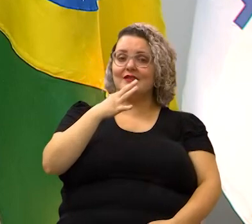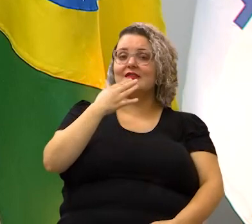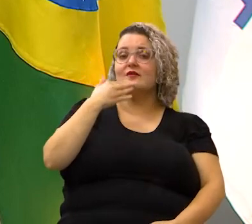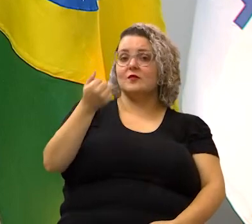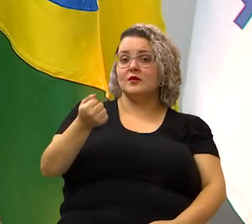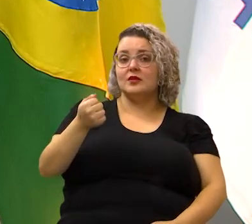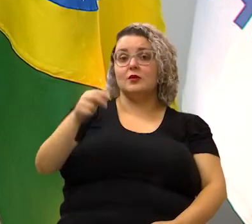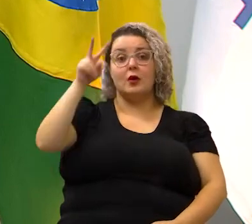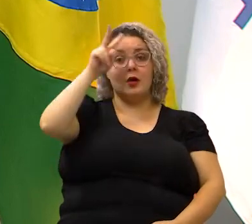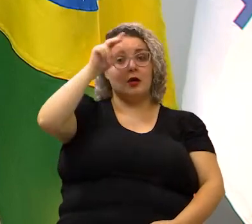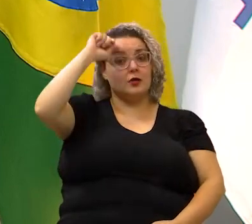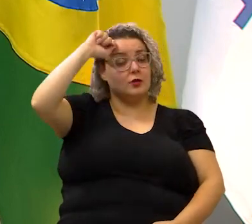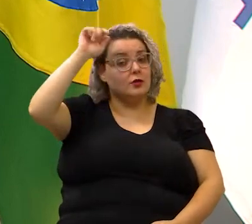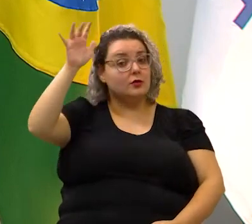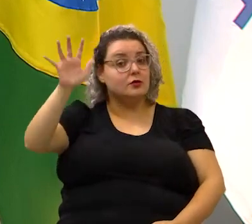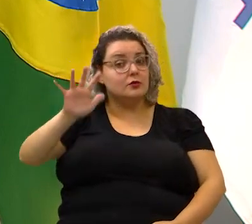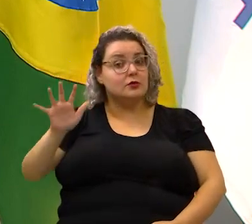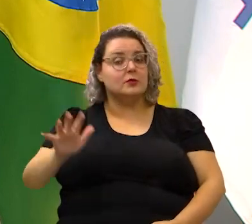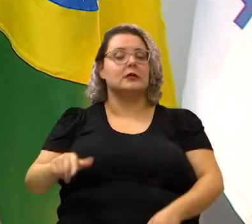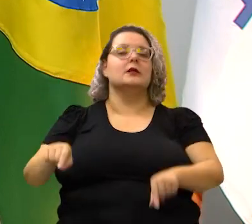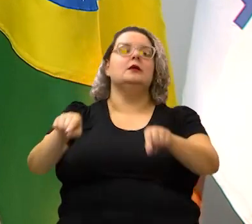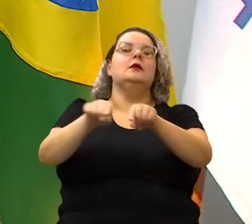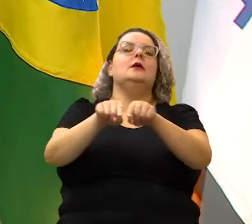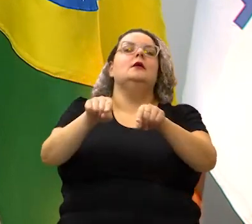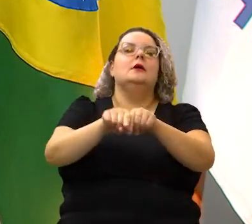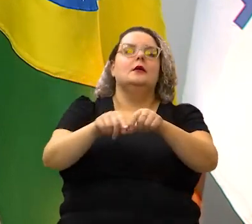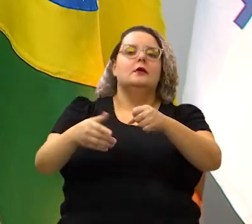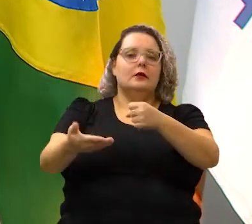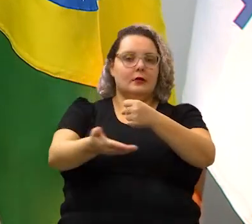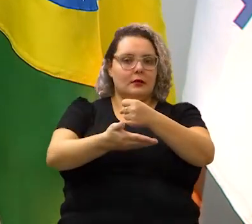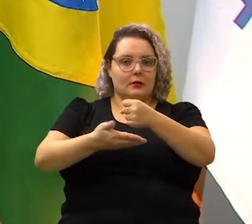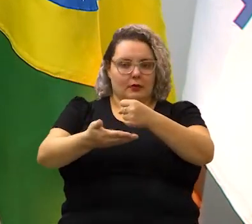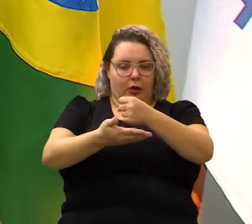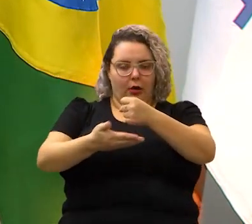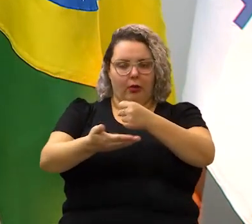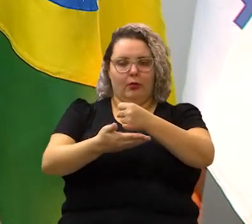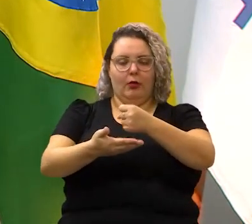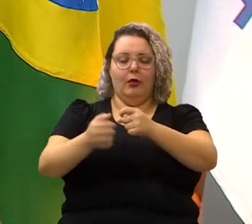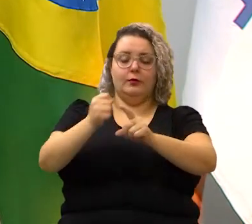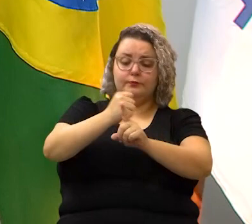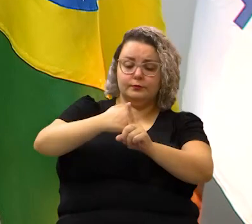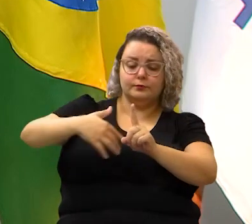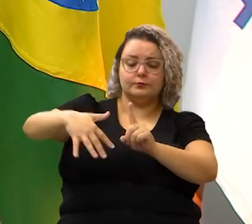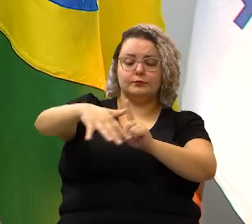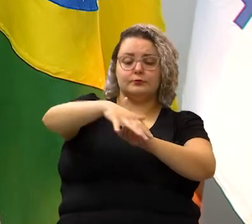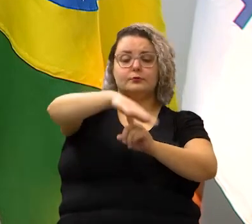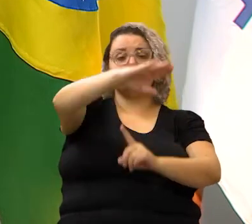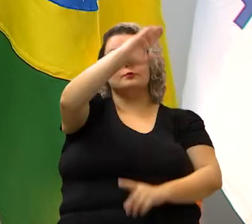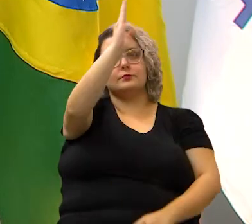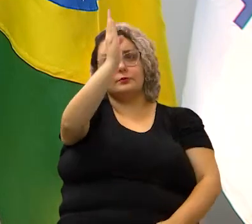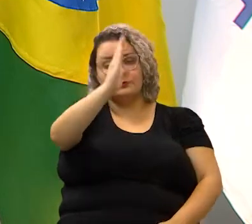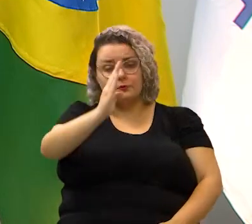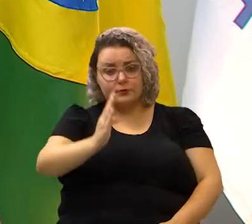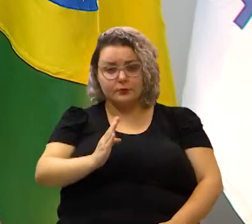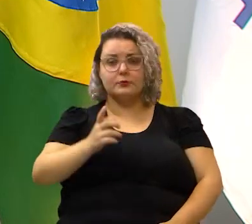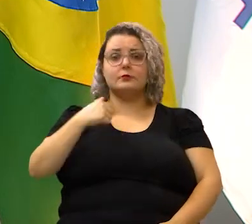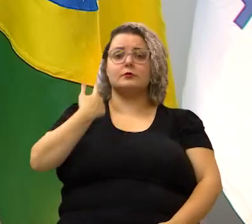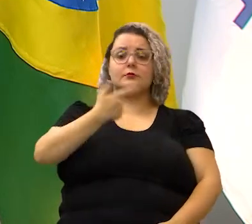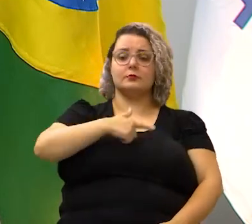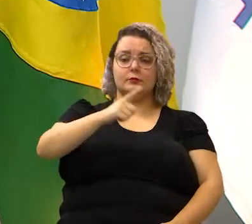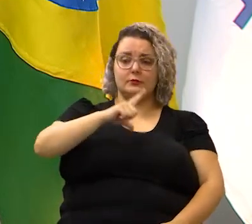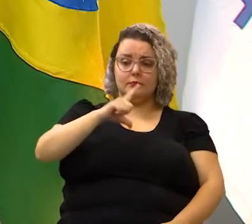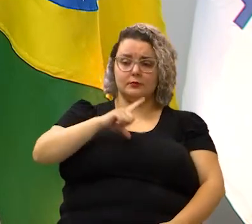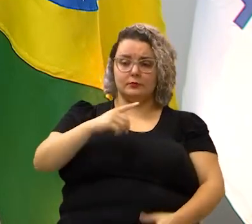que assim conhecer melhor a história da África que também tá na base né da formação da sociedade brasileira nós